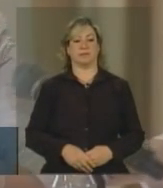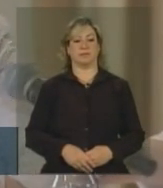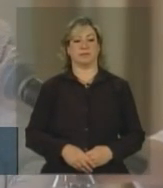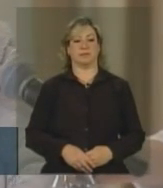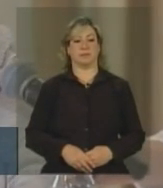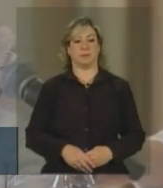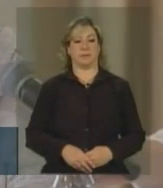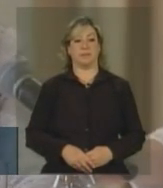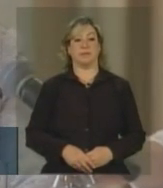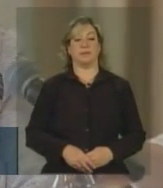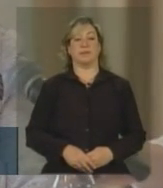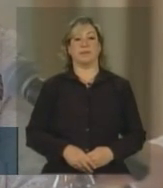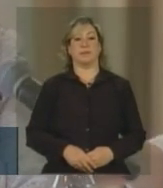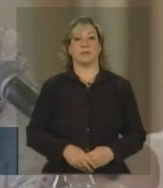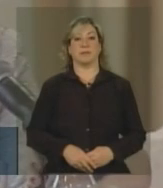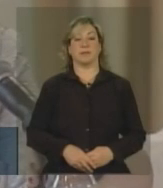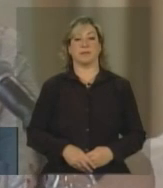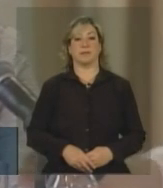Olha,